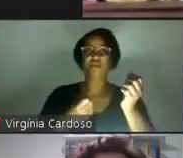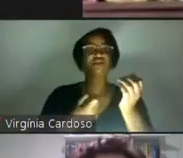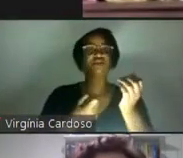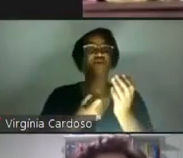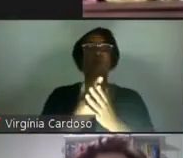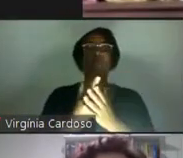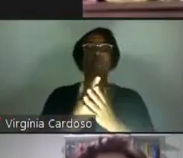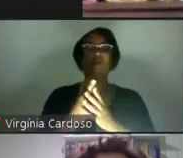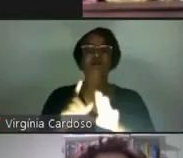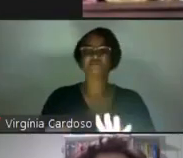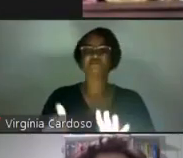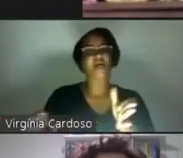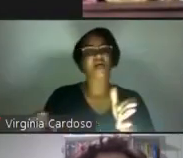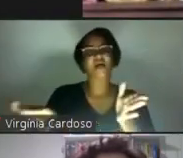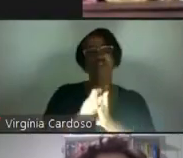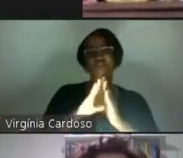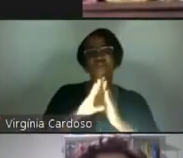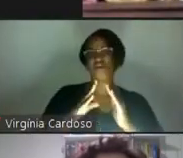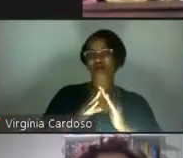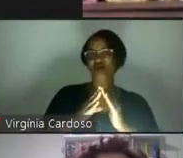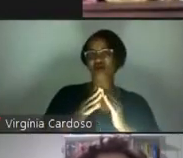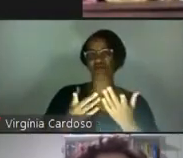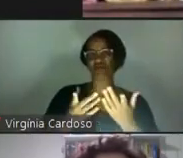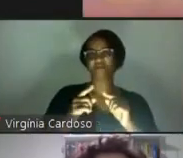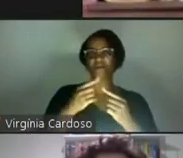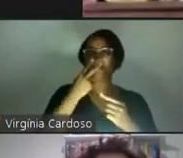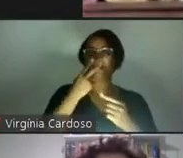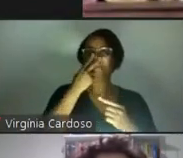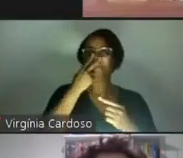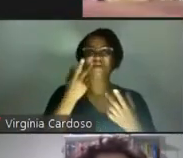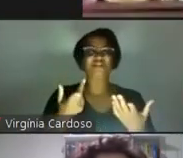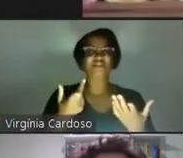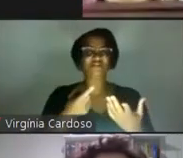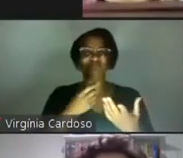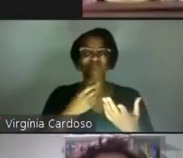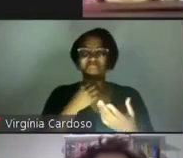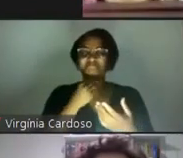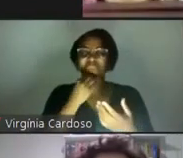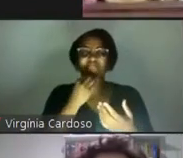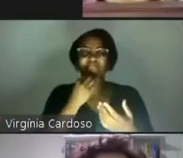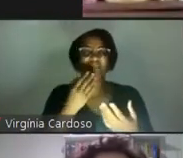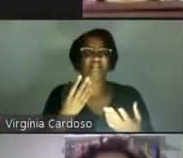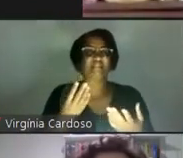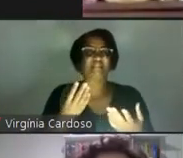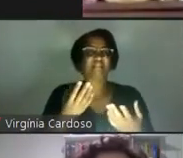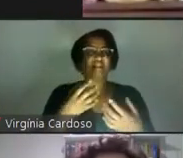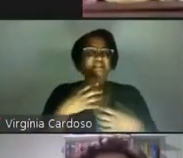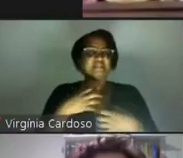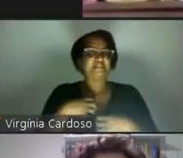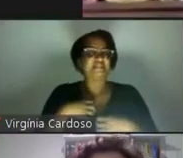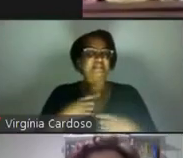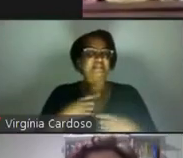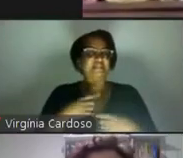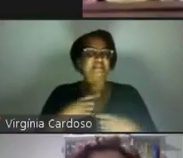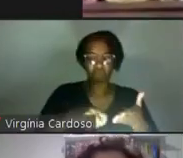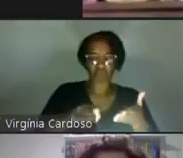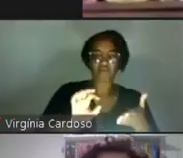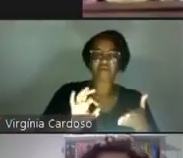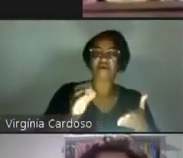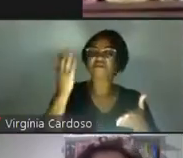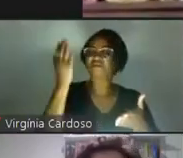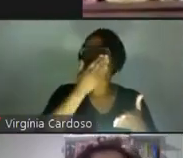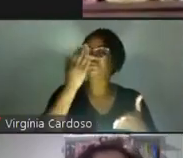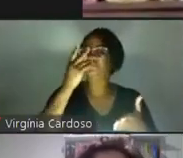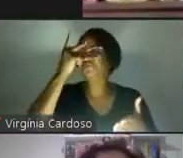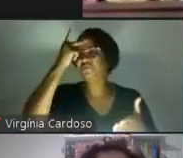frio, porque eu não autografei, eu nem vi que essa pessoa comprou, a gente nem conversou, então é um abismo. Aí